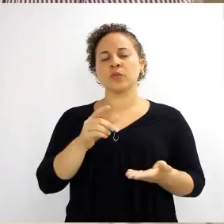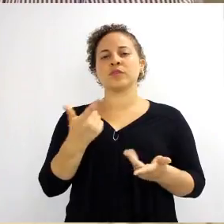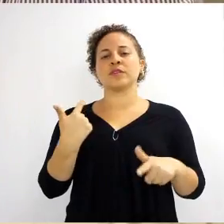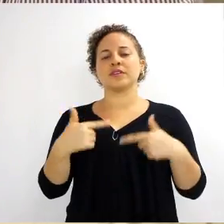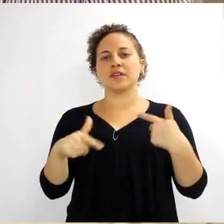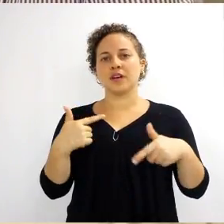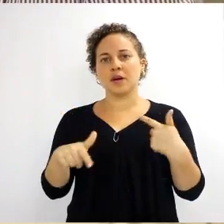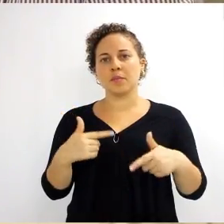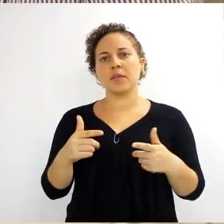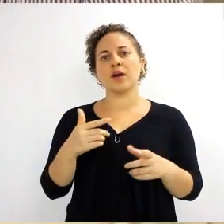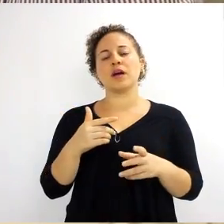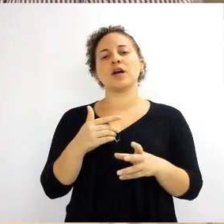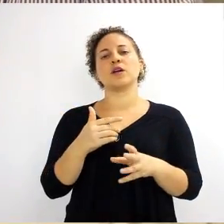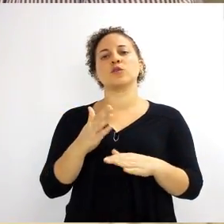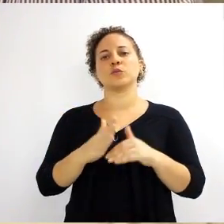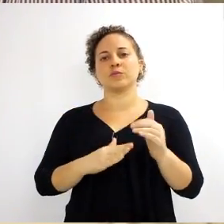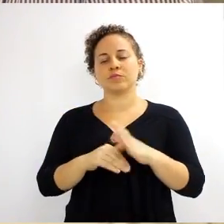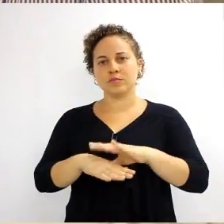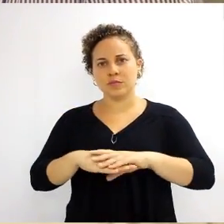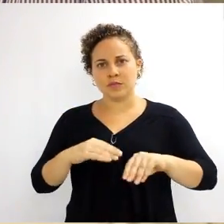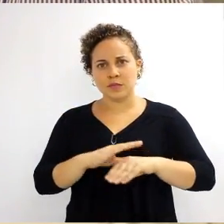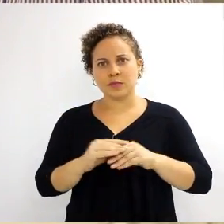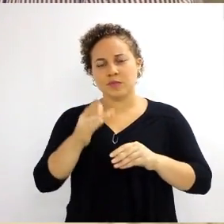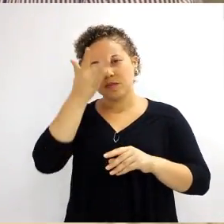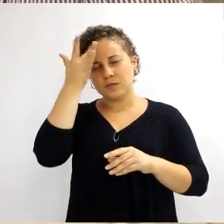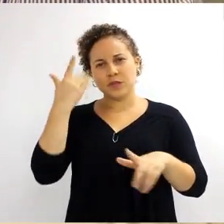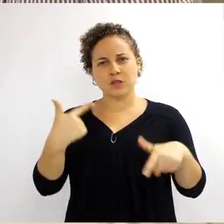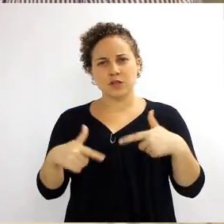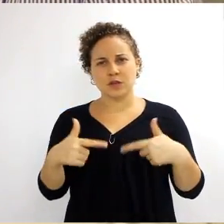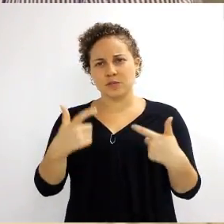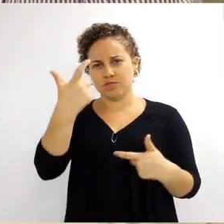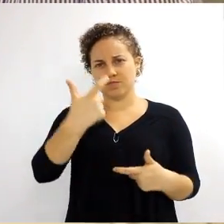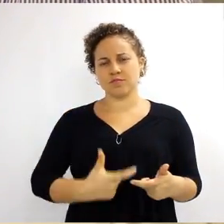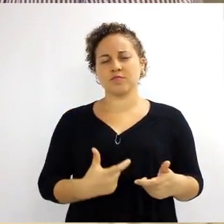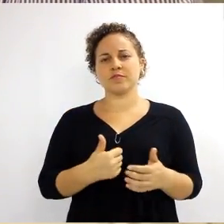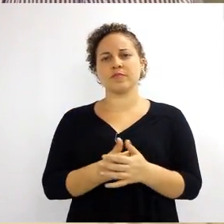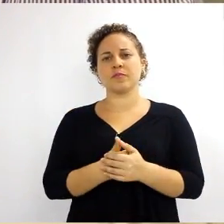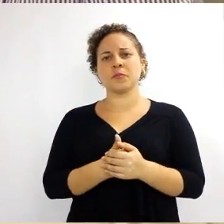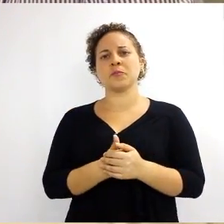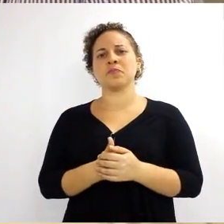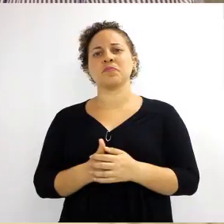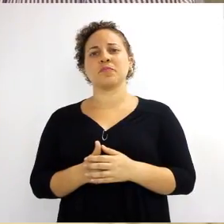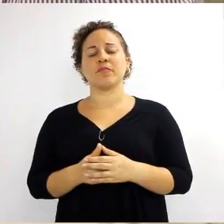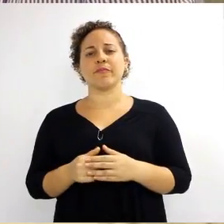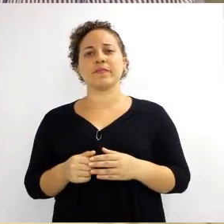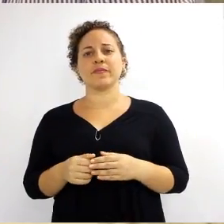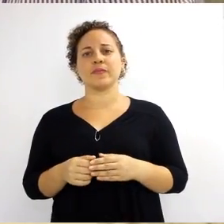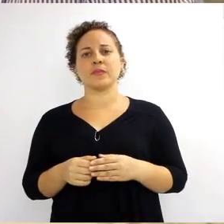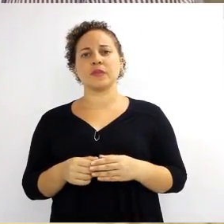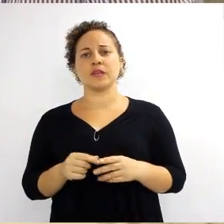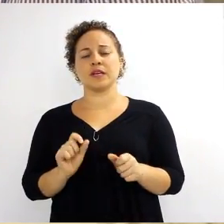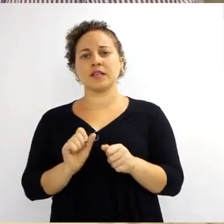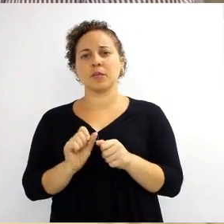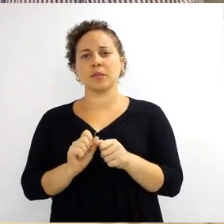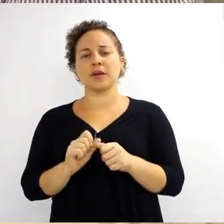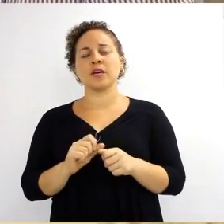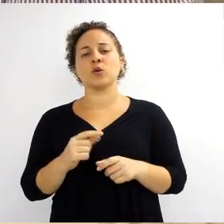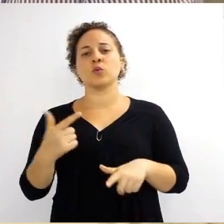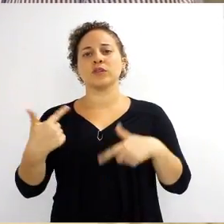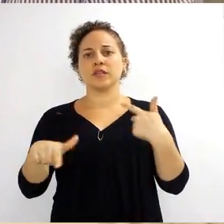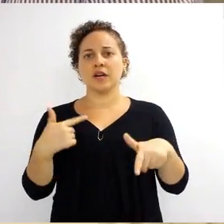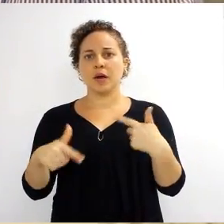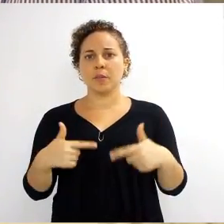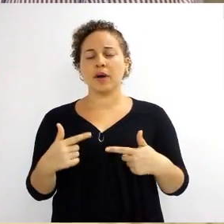é? Que observa mais, acompanha o trabalhador aquaviário, não é isso? O trabalhador portuário avulso. Que